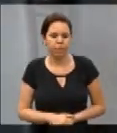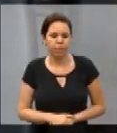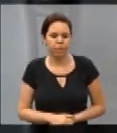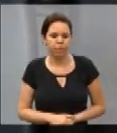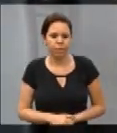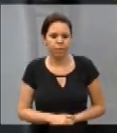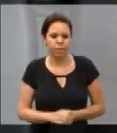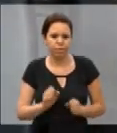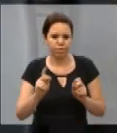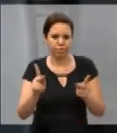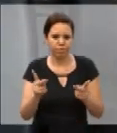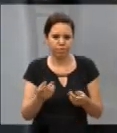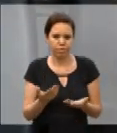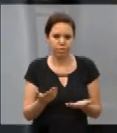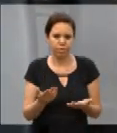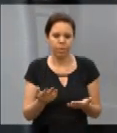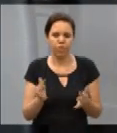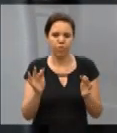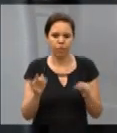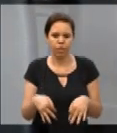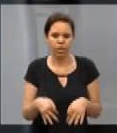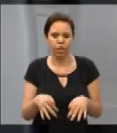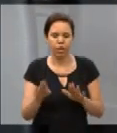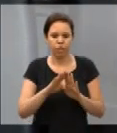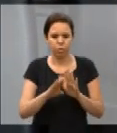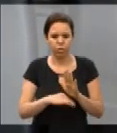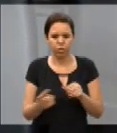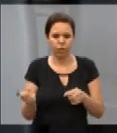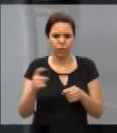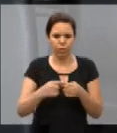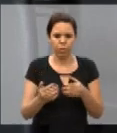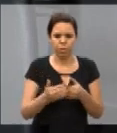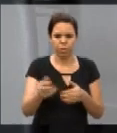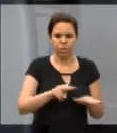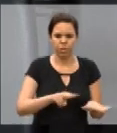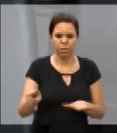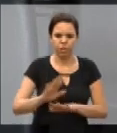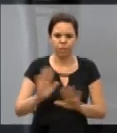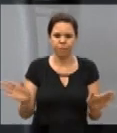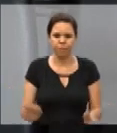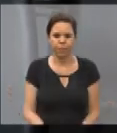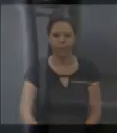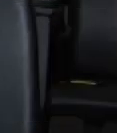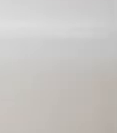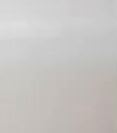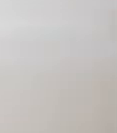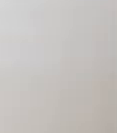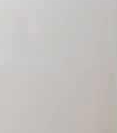Ok? Ponto final no Universo Épico e a gente volta na próxima semana. Tchau!